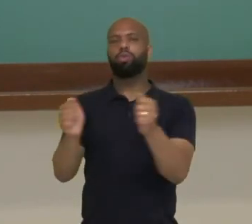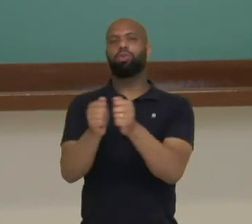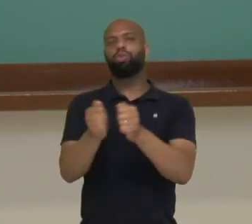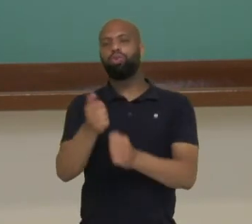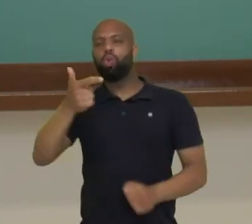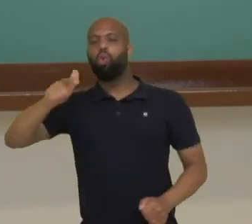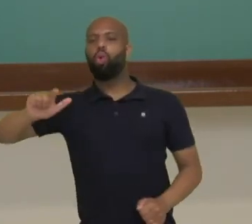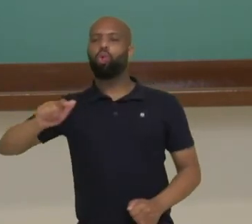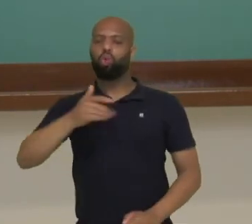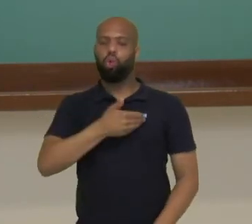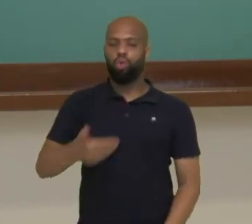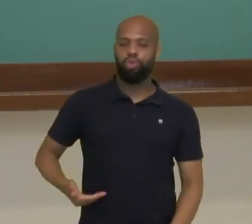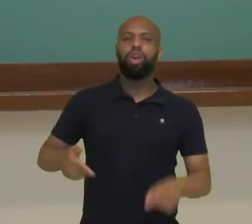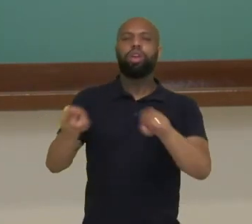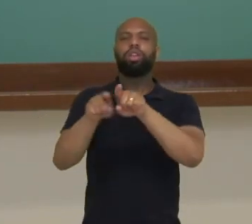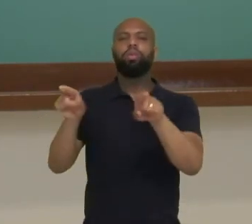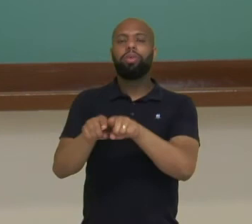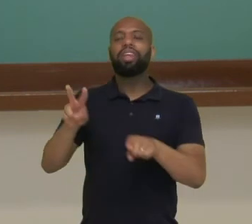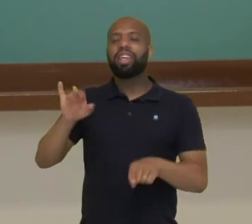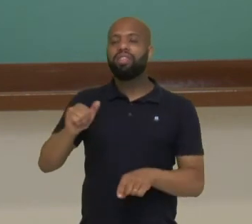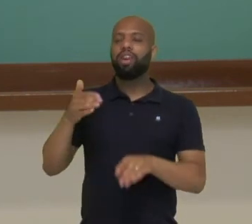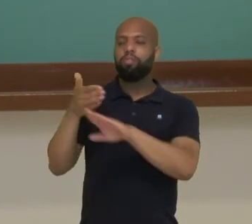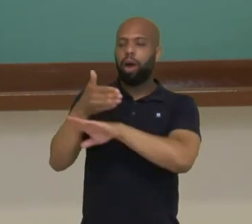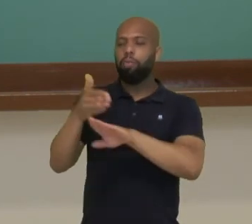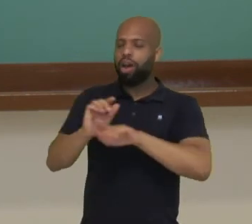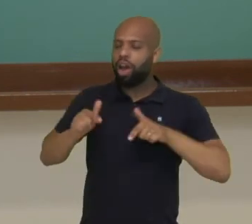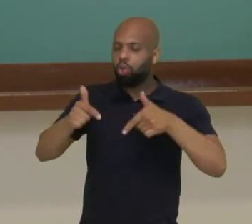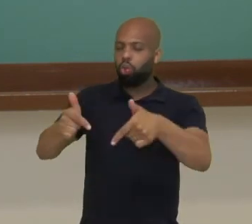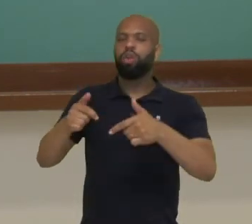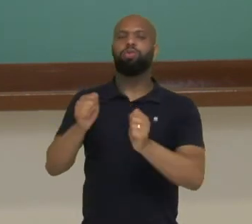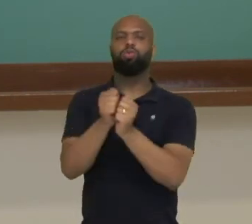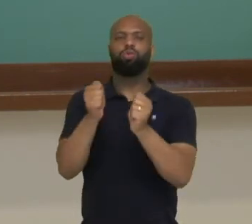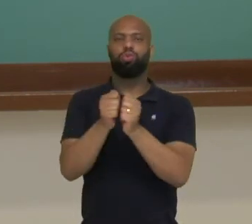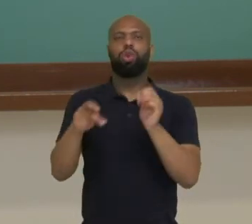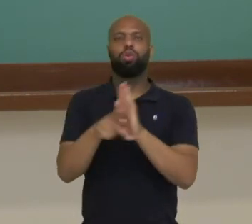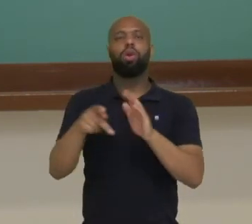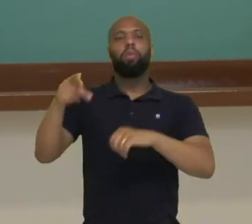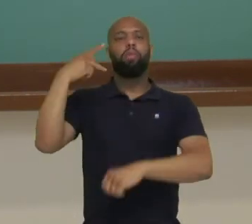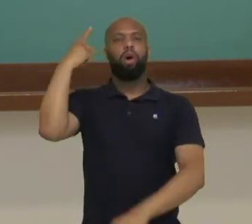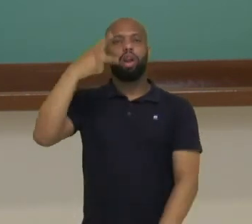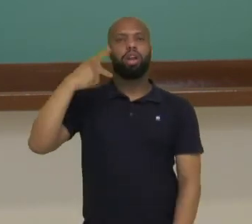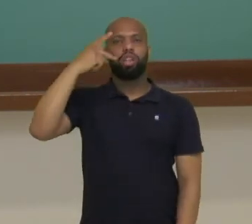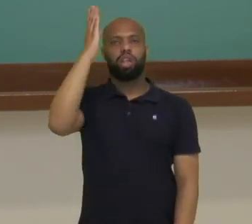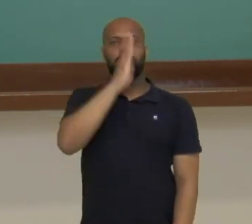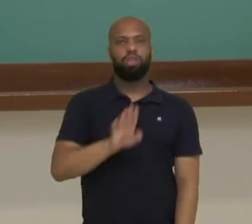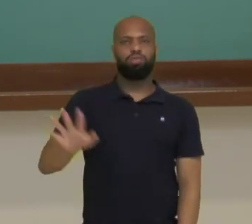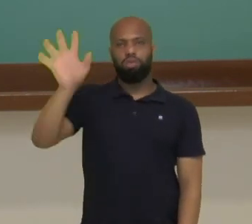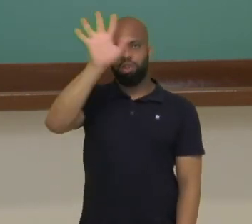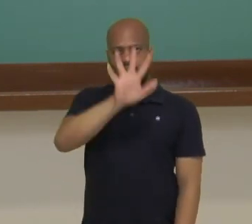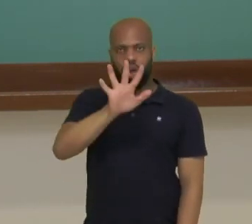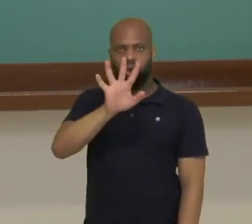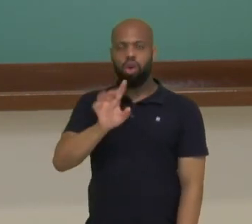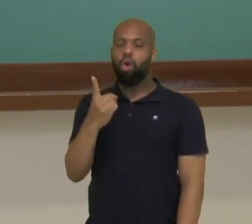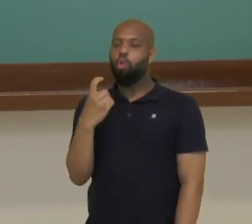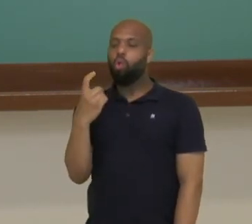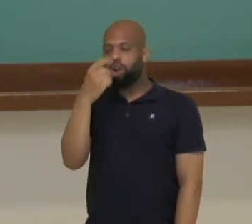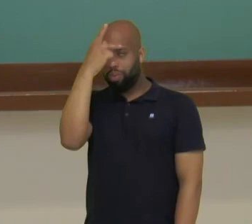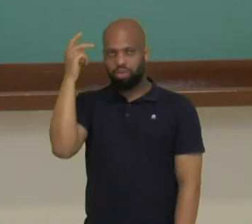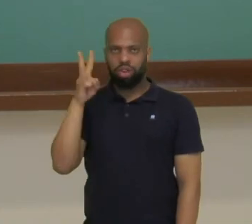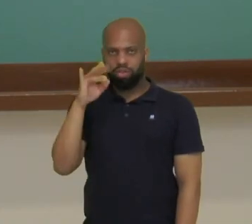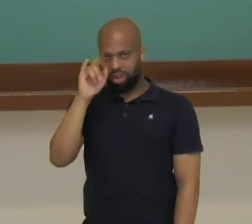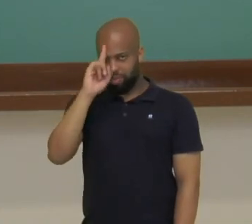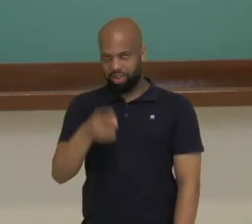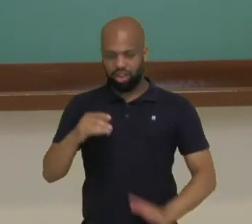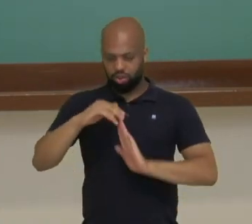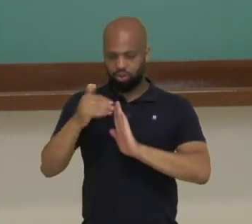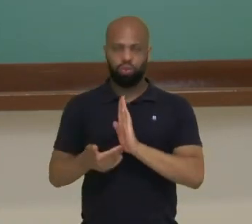outros governantes que atuariam na política nacional. Ele não seria um poder central na mão do Dom